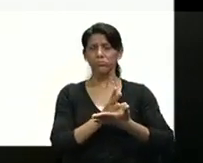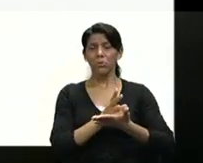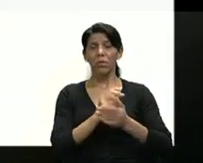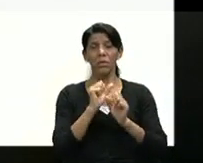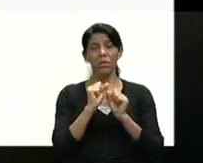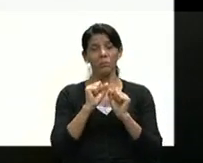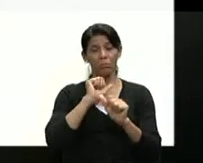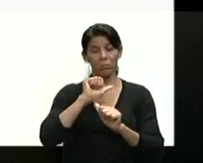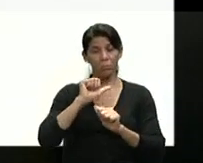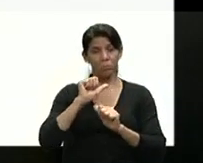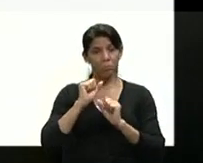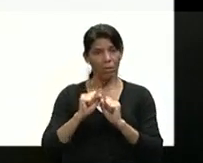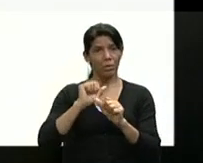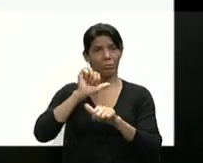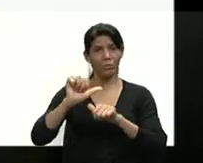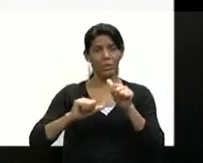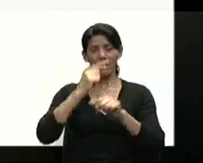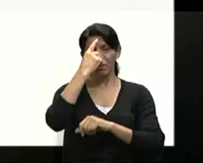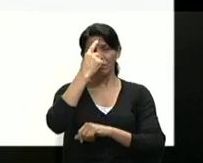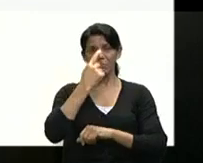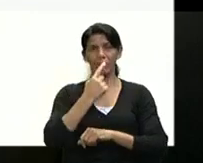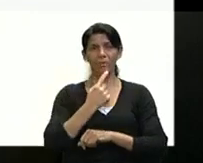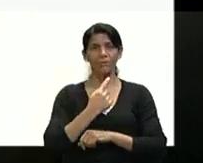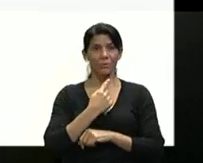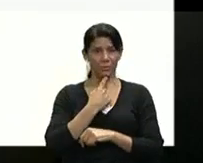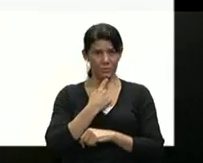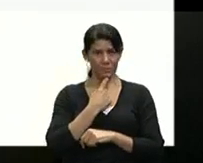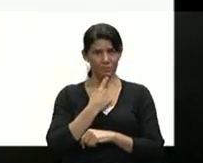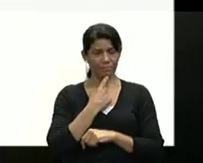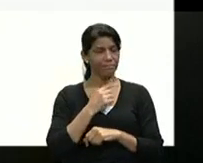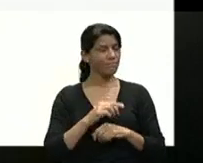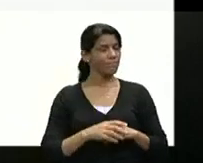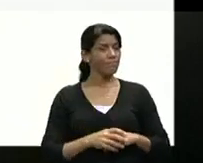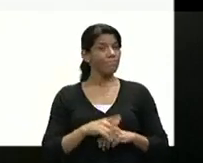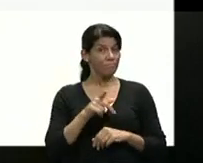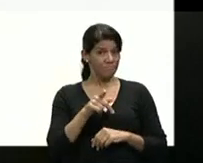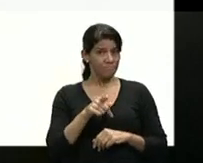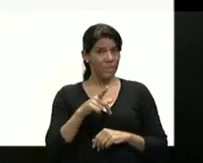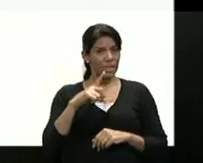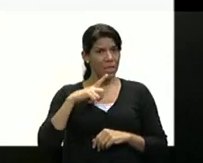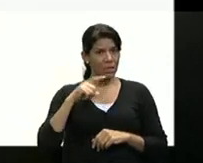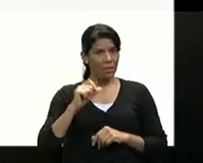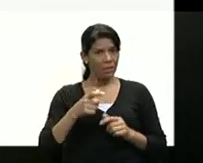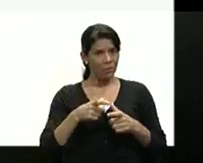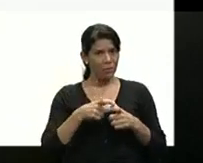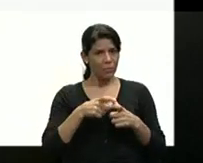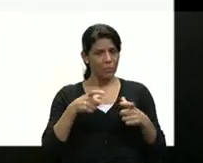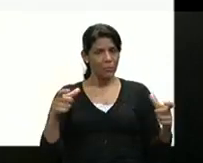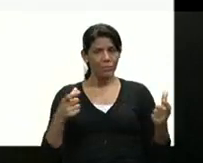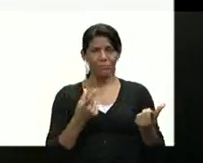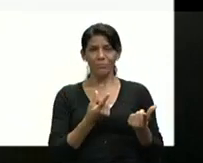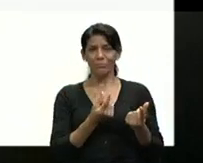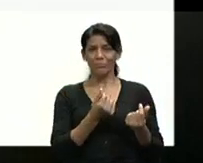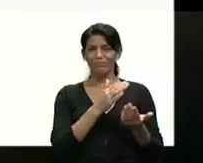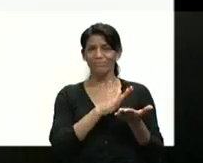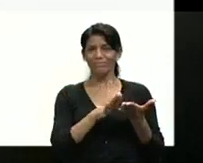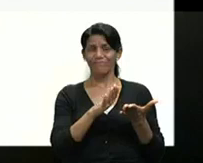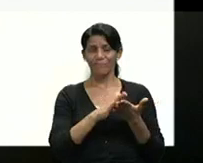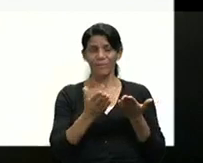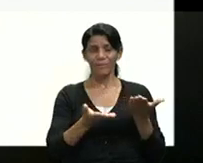podem mudar esse perfil de morbimortalidade. Com isso, nós temos um aumento nos custos, né,